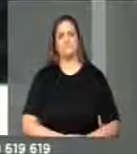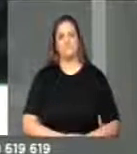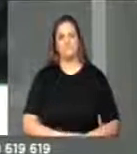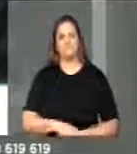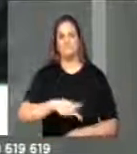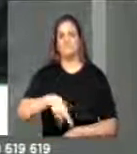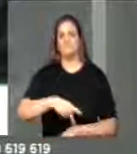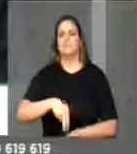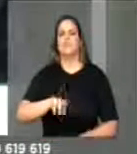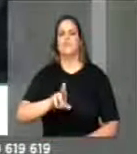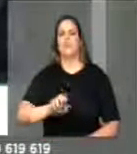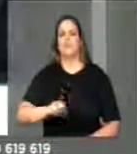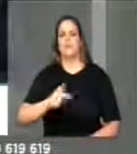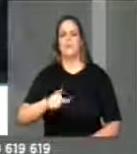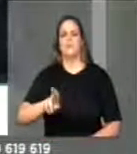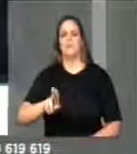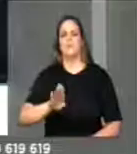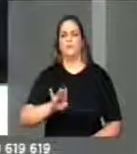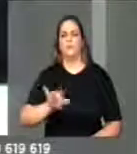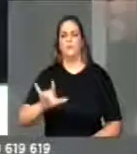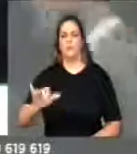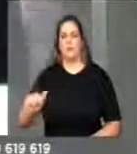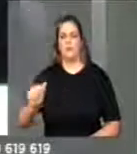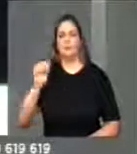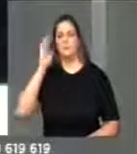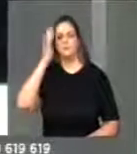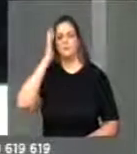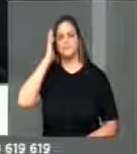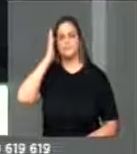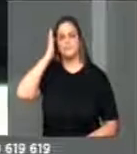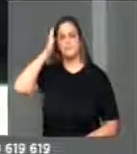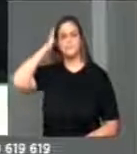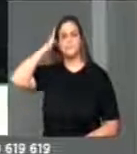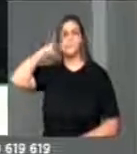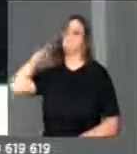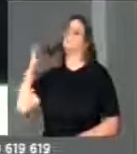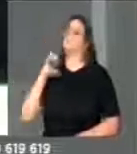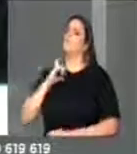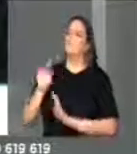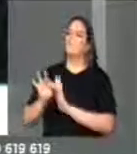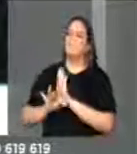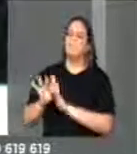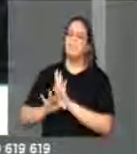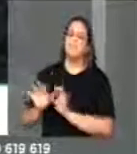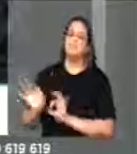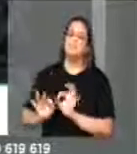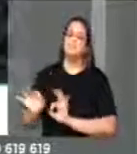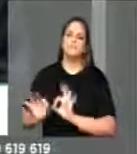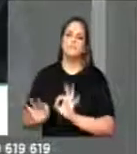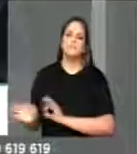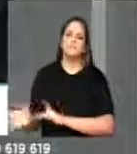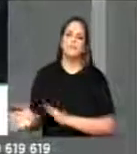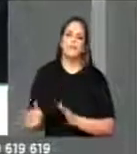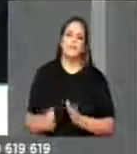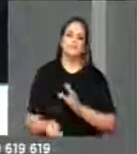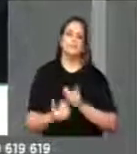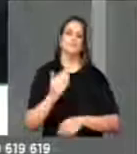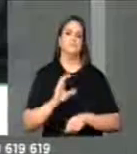de então, em todos os textos constitucionais, o instrumento do impeachment estava